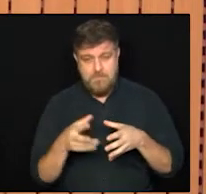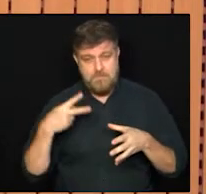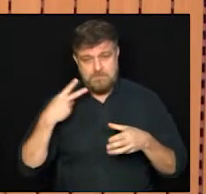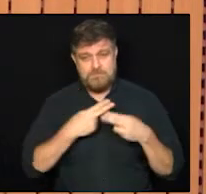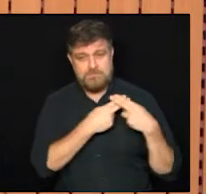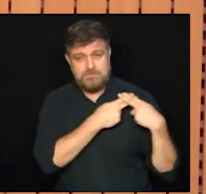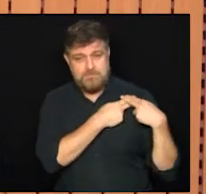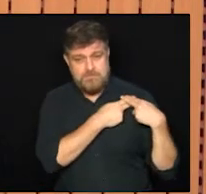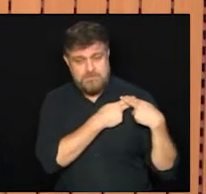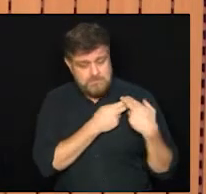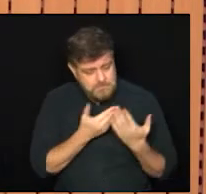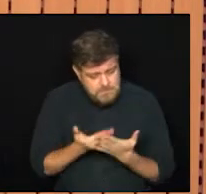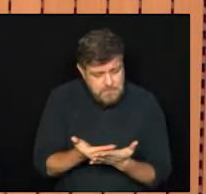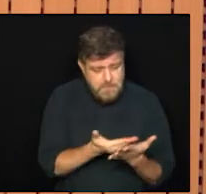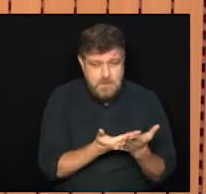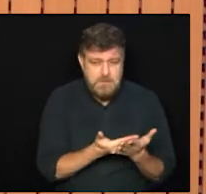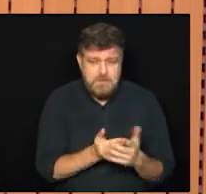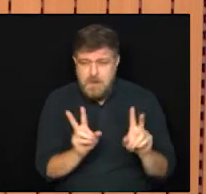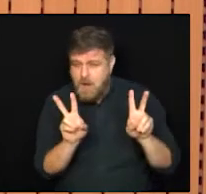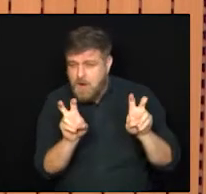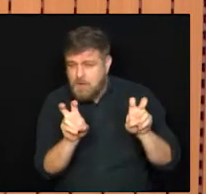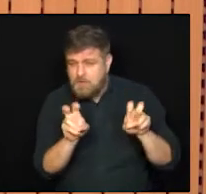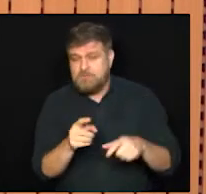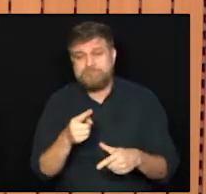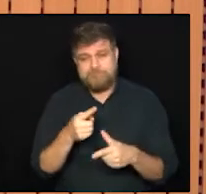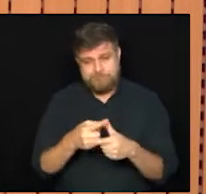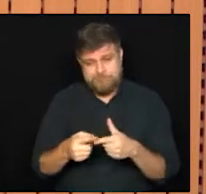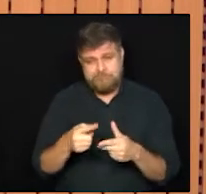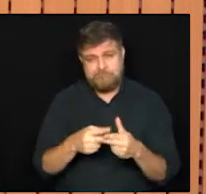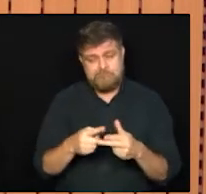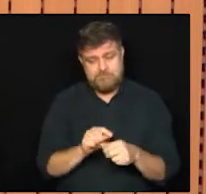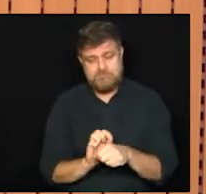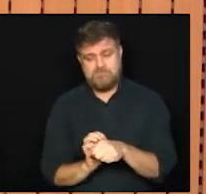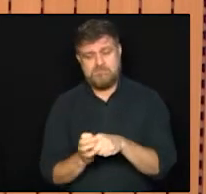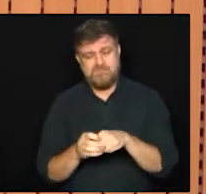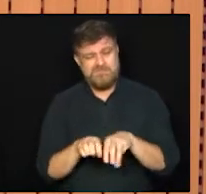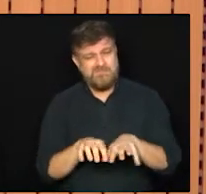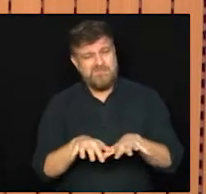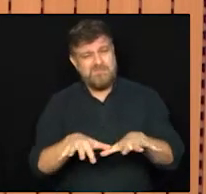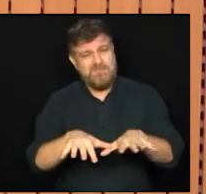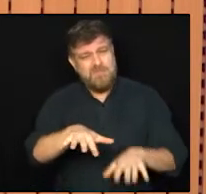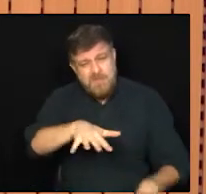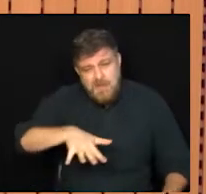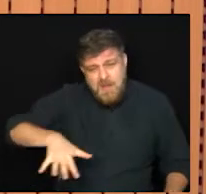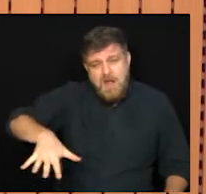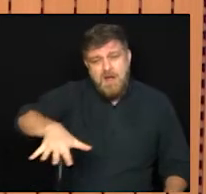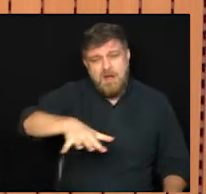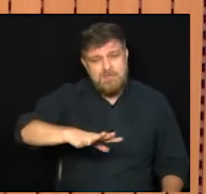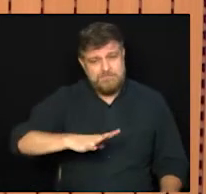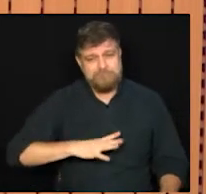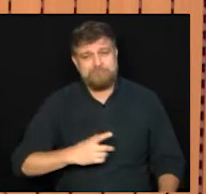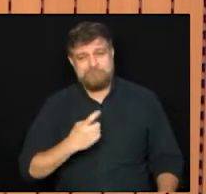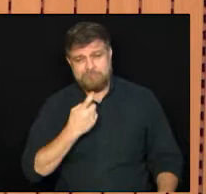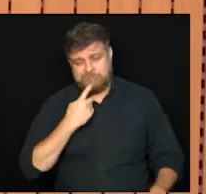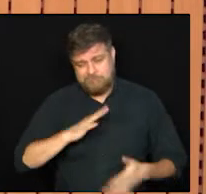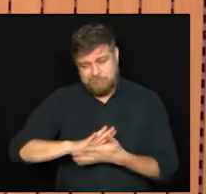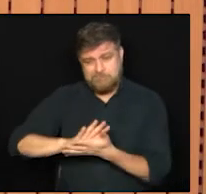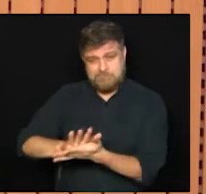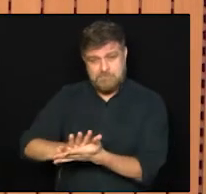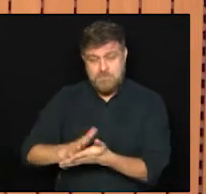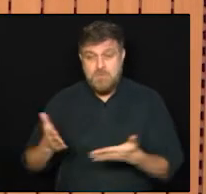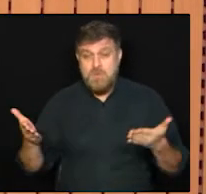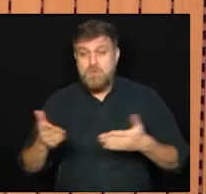de Estudos para analisar os impactos da pandemia do coronavírus na nossa cidade, hoje